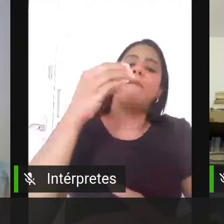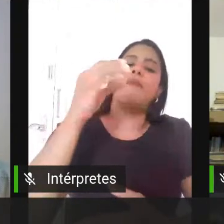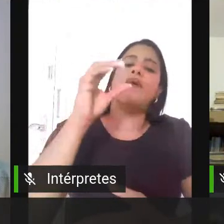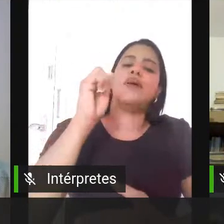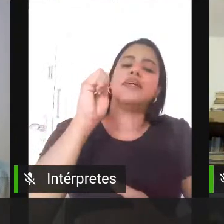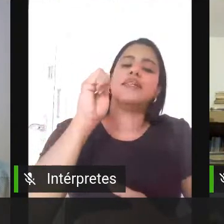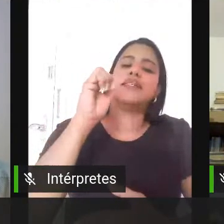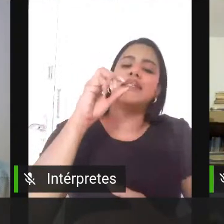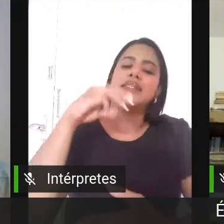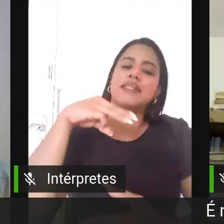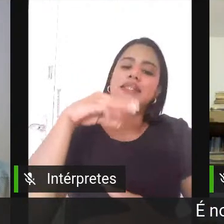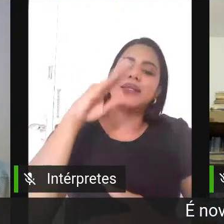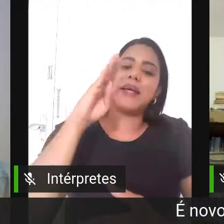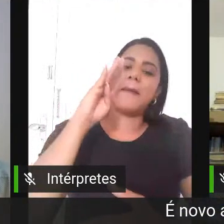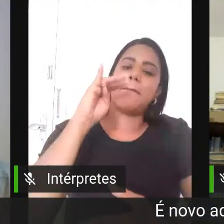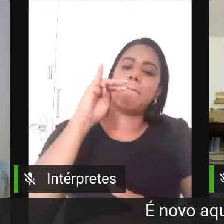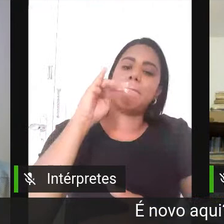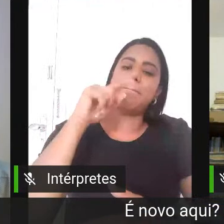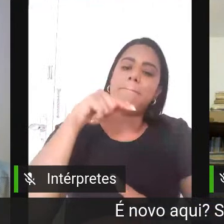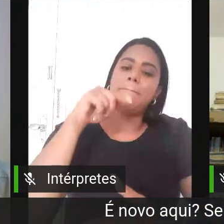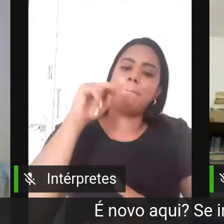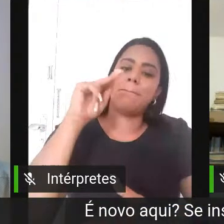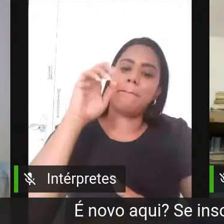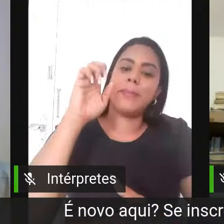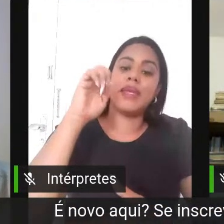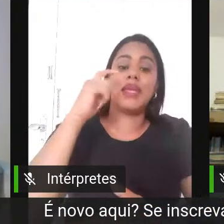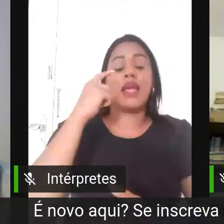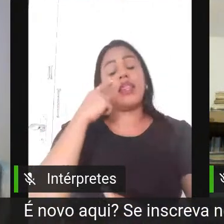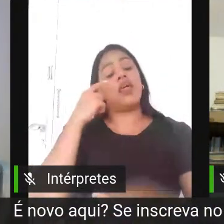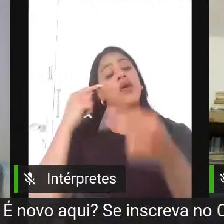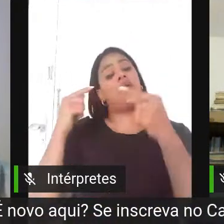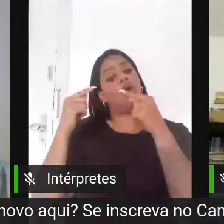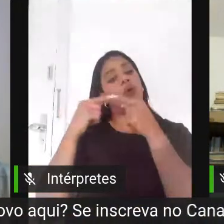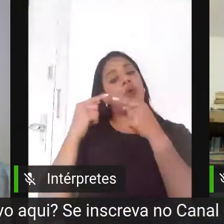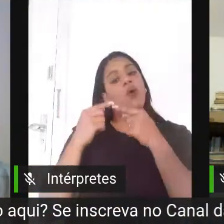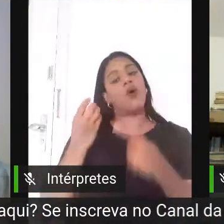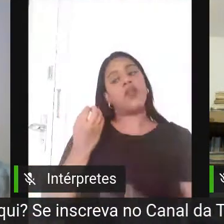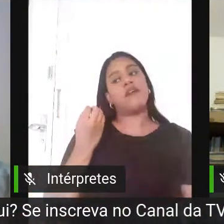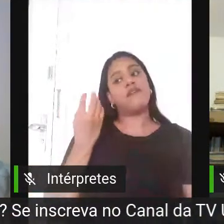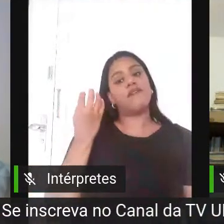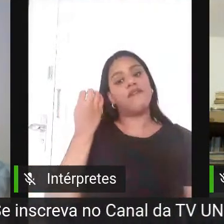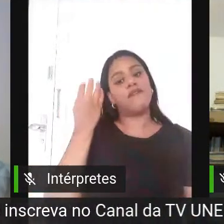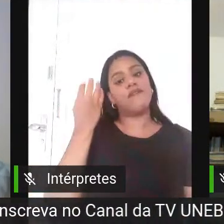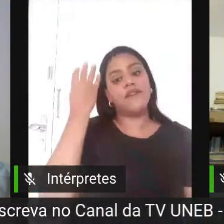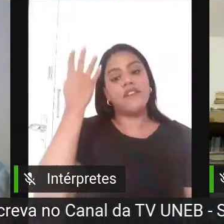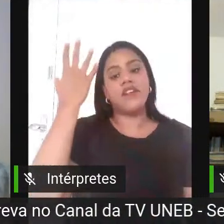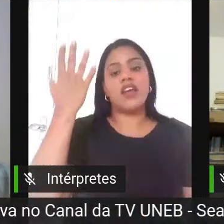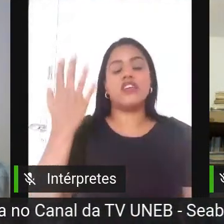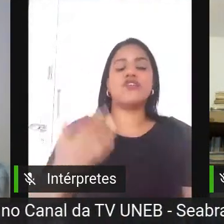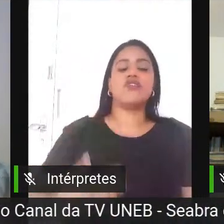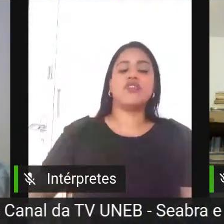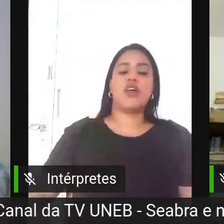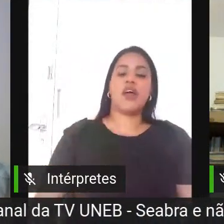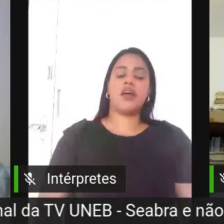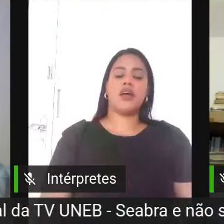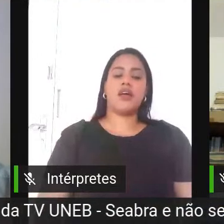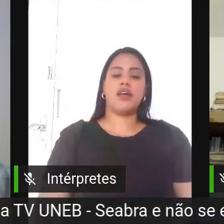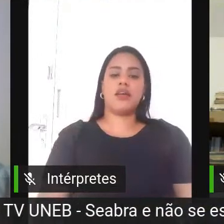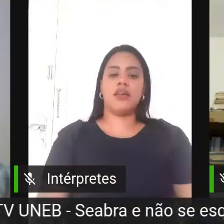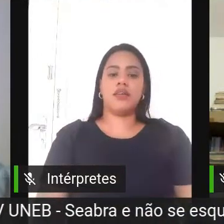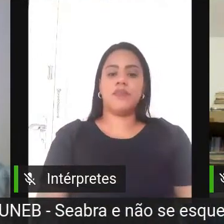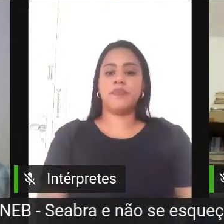às viagens, porque tenho viajado imenso, trazem um fator